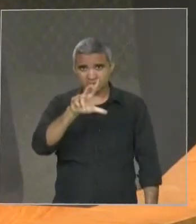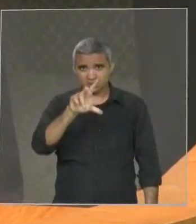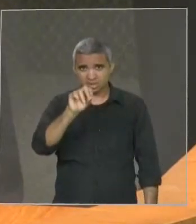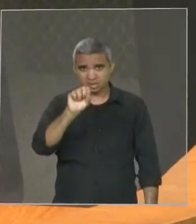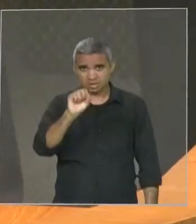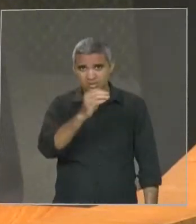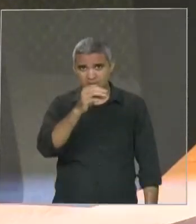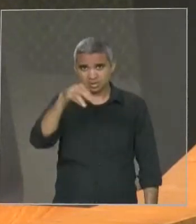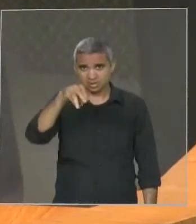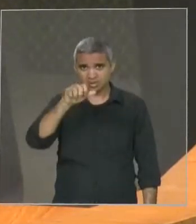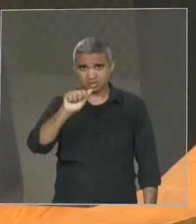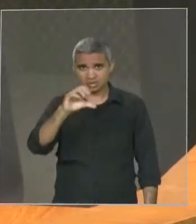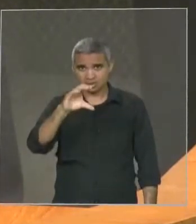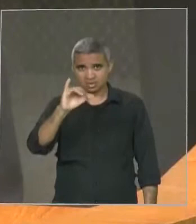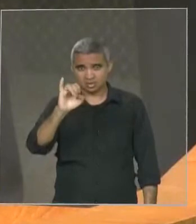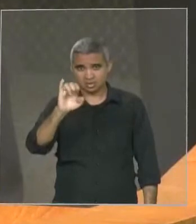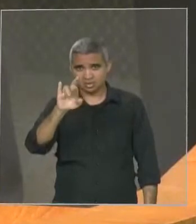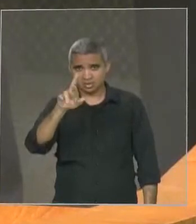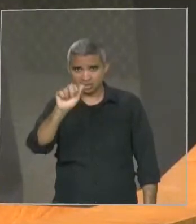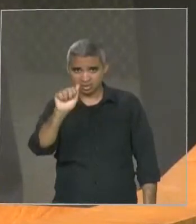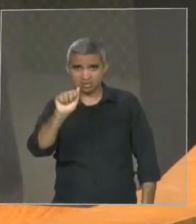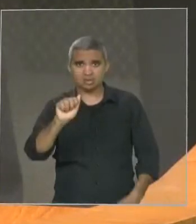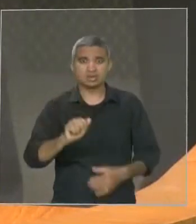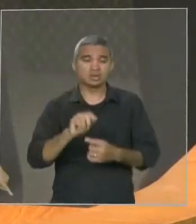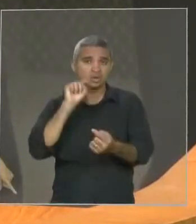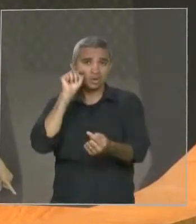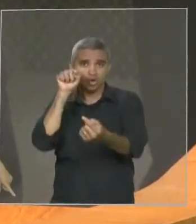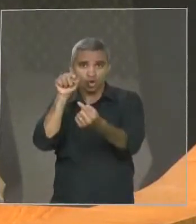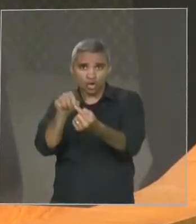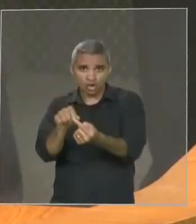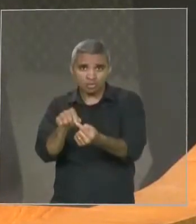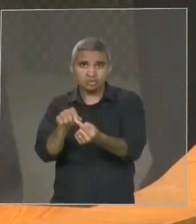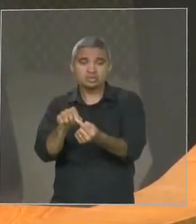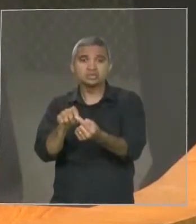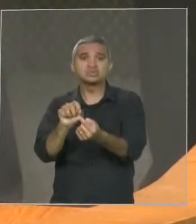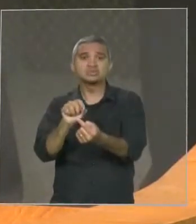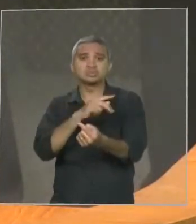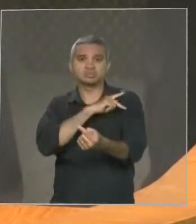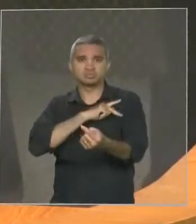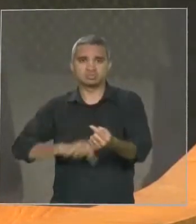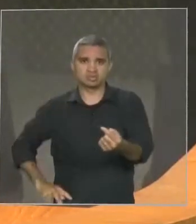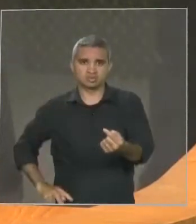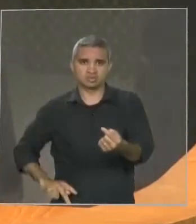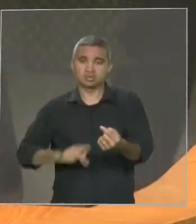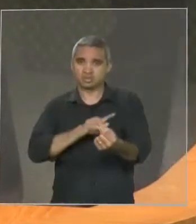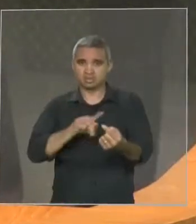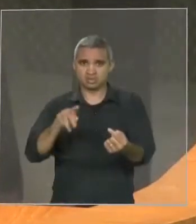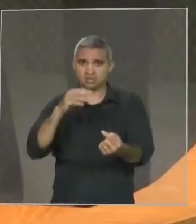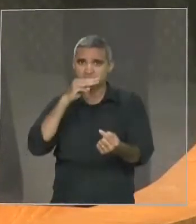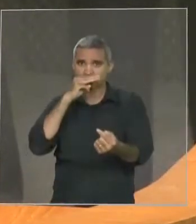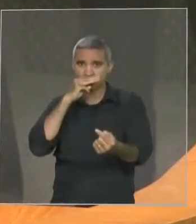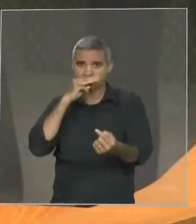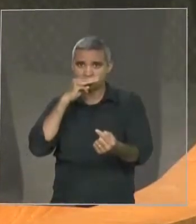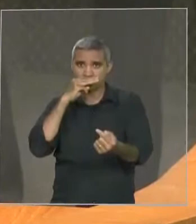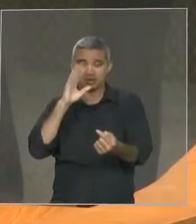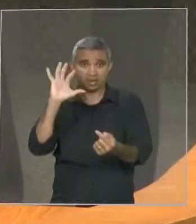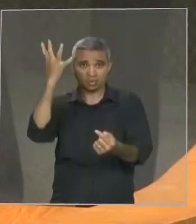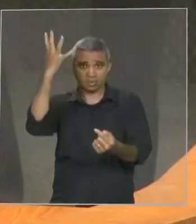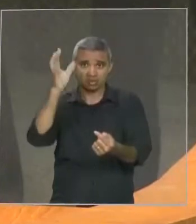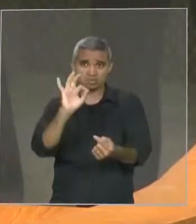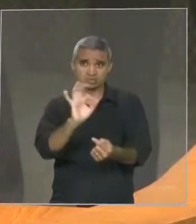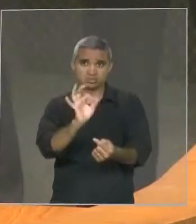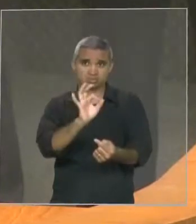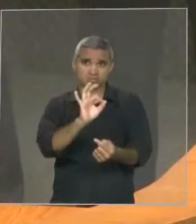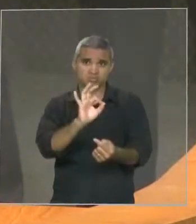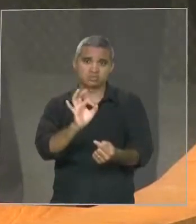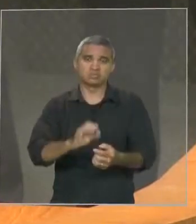objeto realmente, deputado presidente Humberto, isso não estaria acontecendo. O setor de trauma estava no